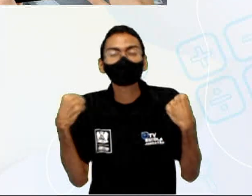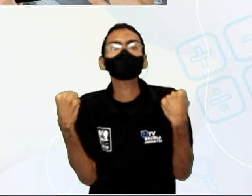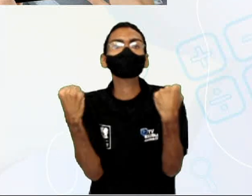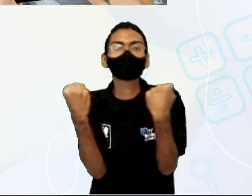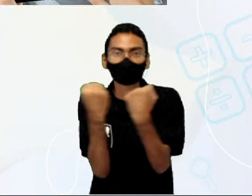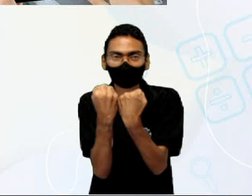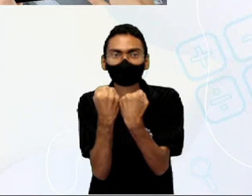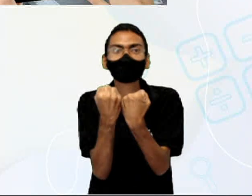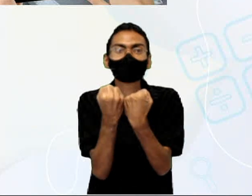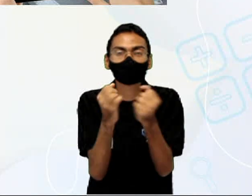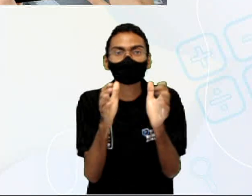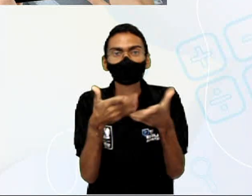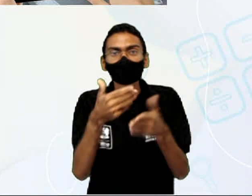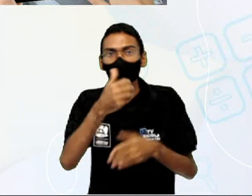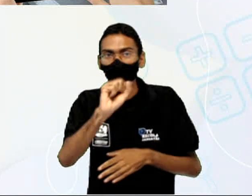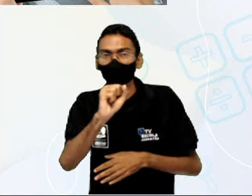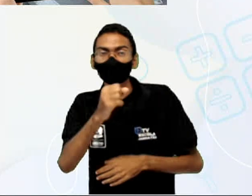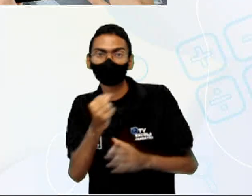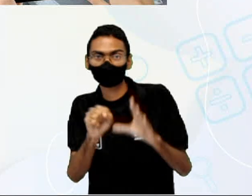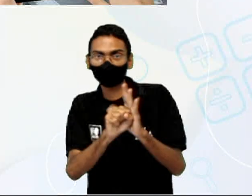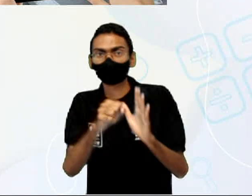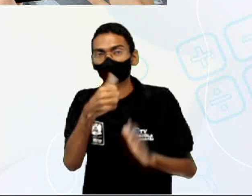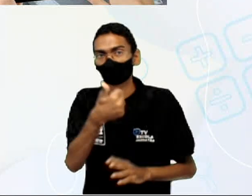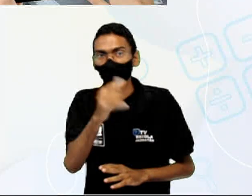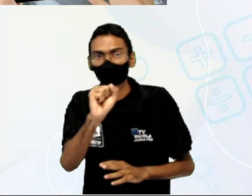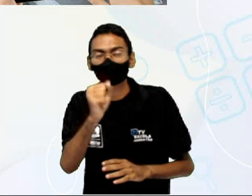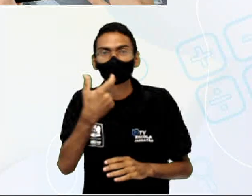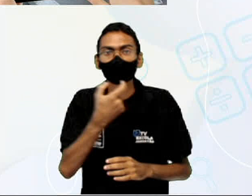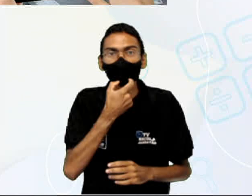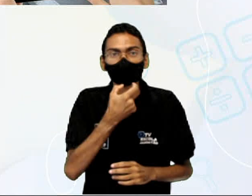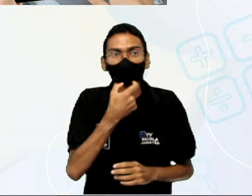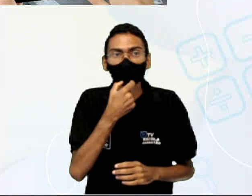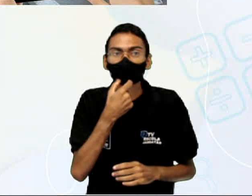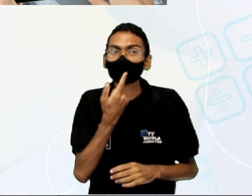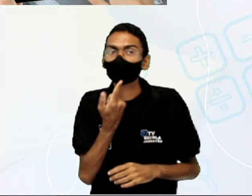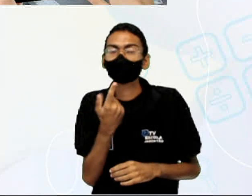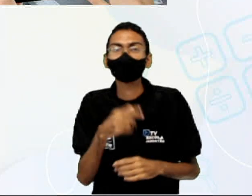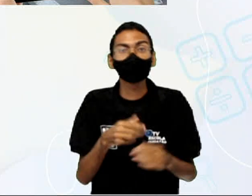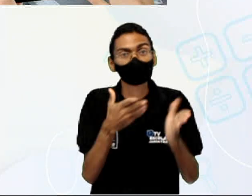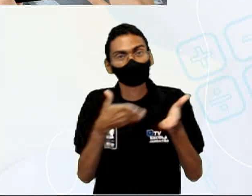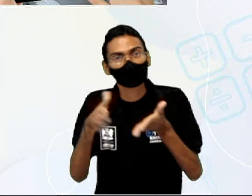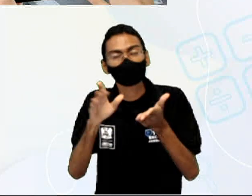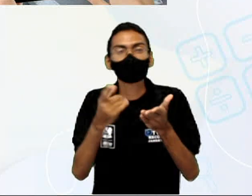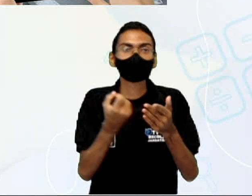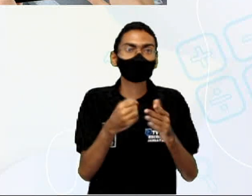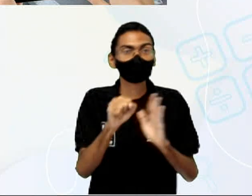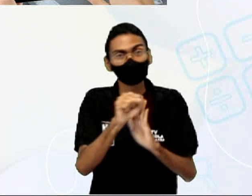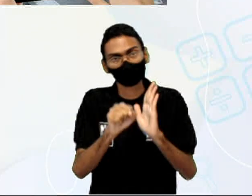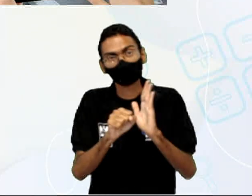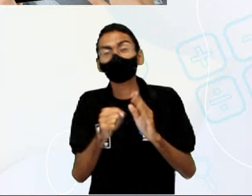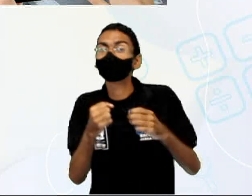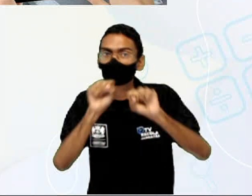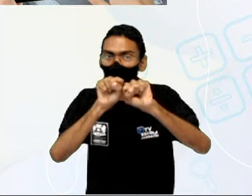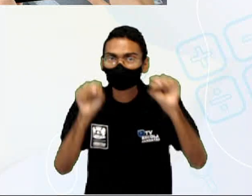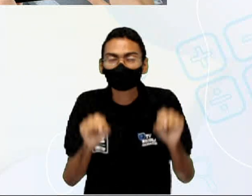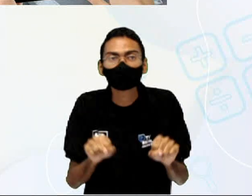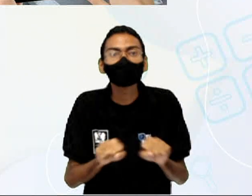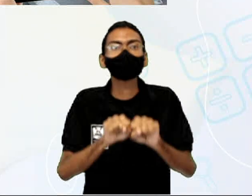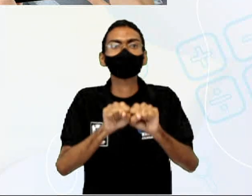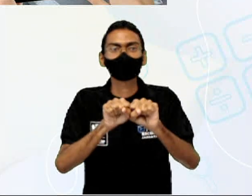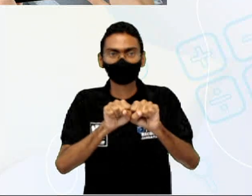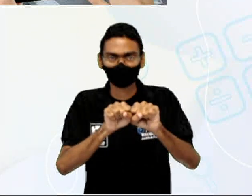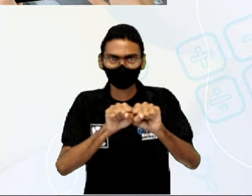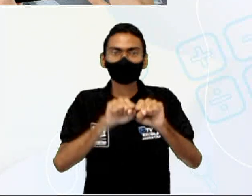do século XVIII na Inglaterra. Foi nessa época que os sistemas de produção artesanal e agrário começaram a se transformar